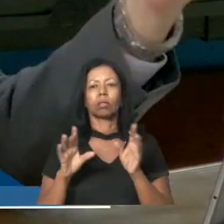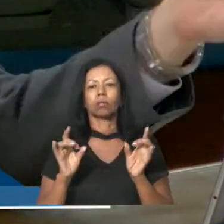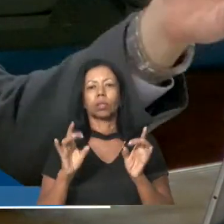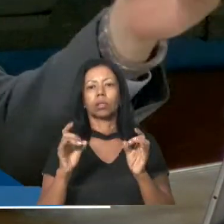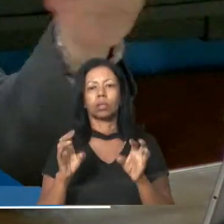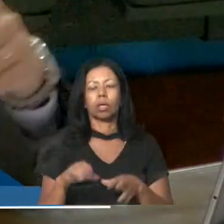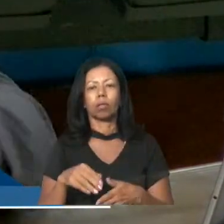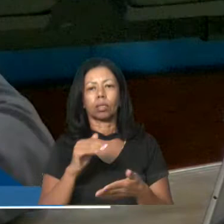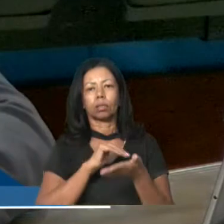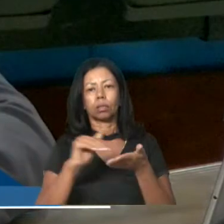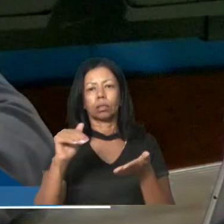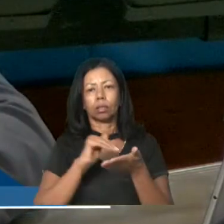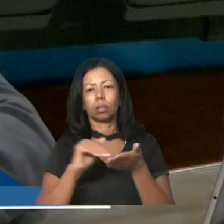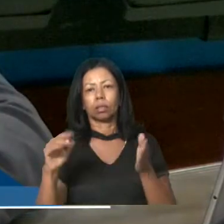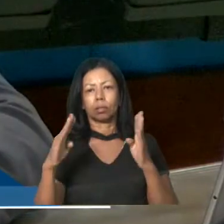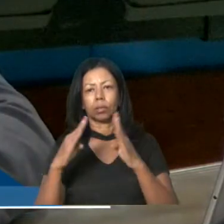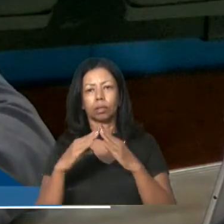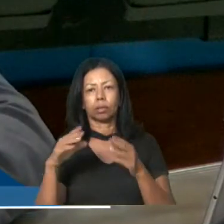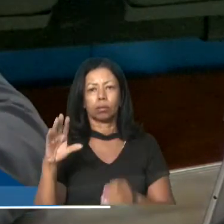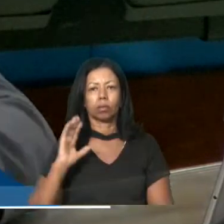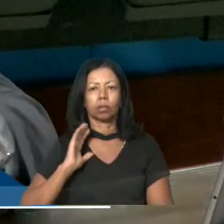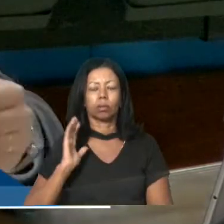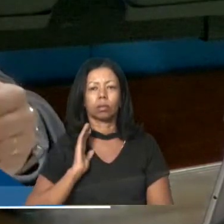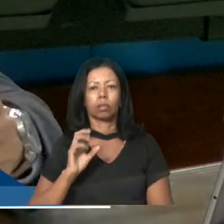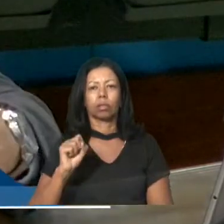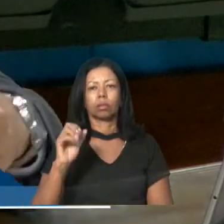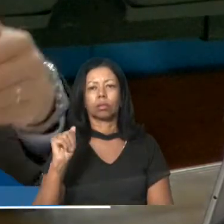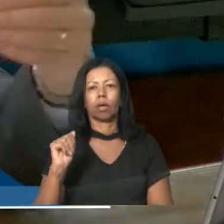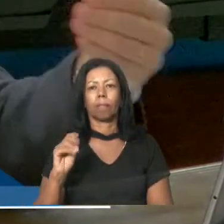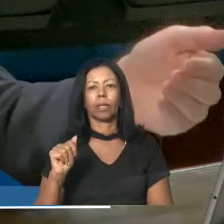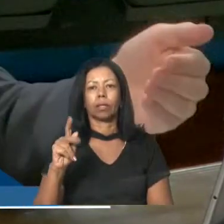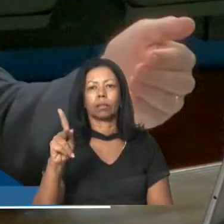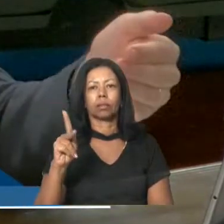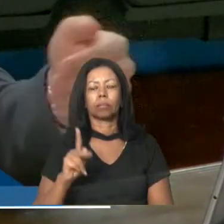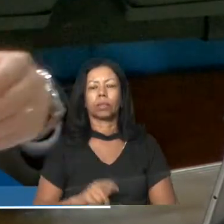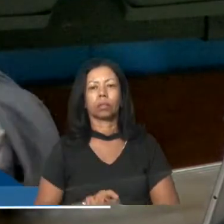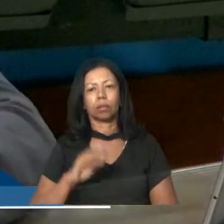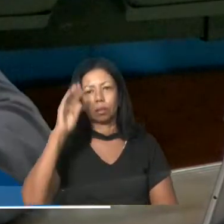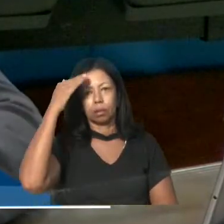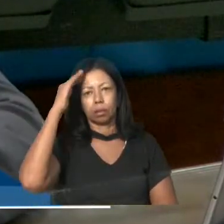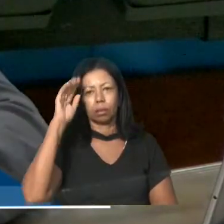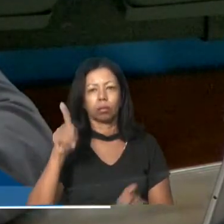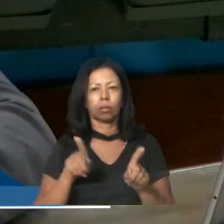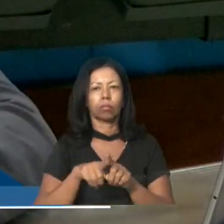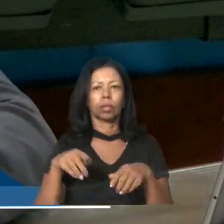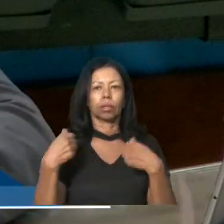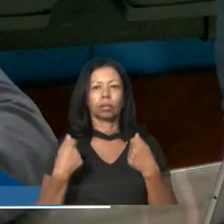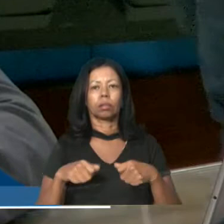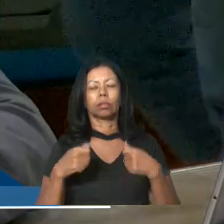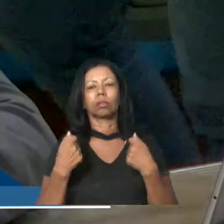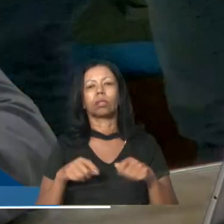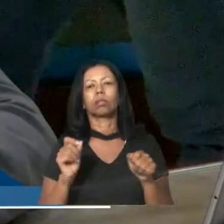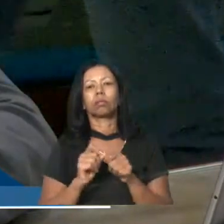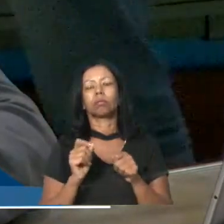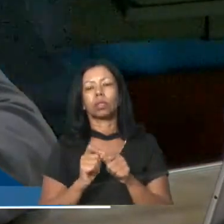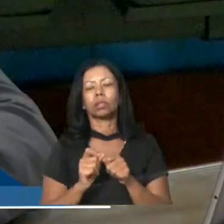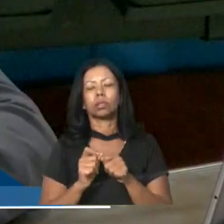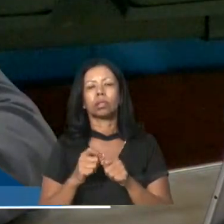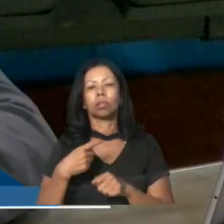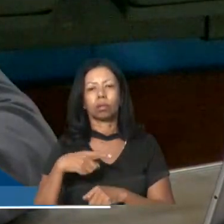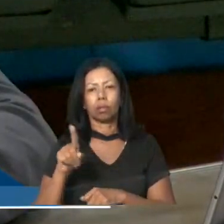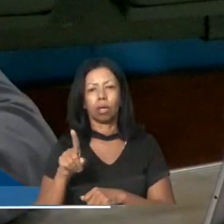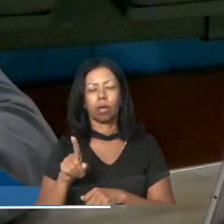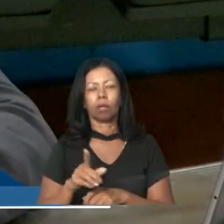à Secretaria de Habitação da cidade, a Sabesp, que entendeu também a necessidade ali de fazer o saneamento básico e